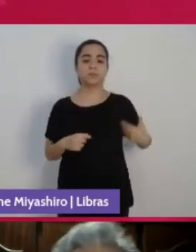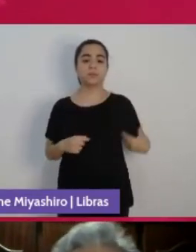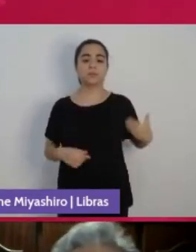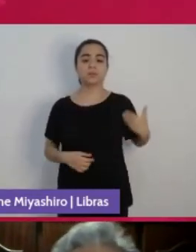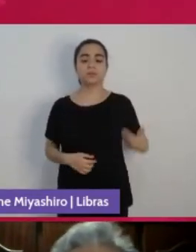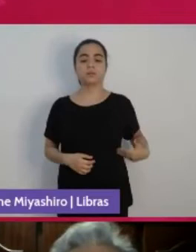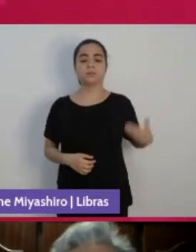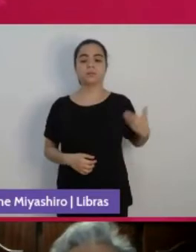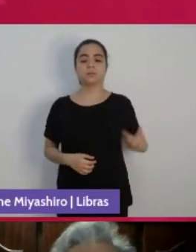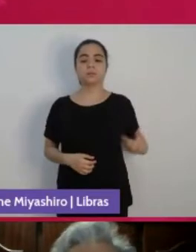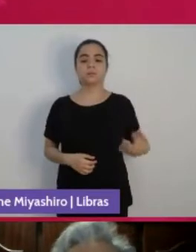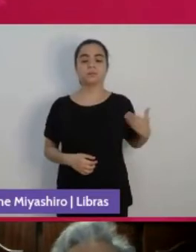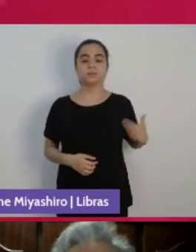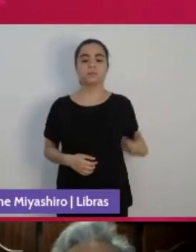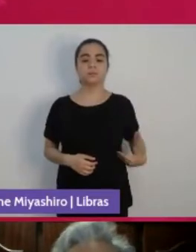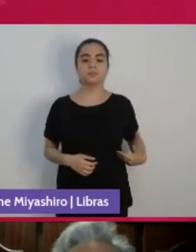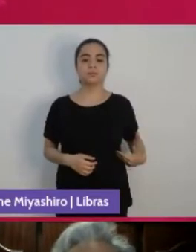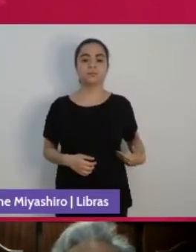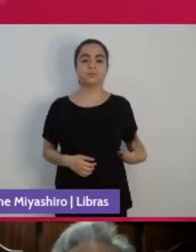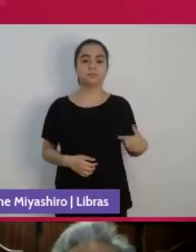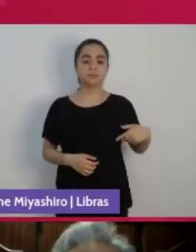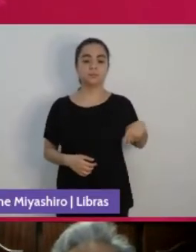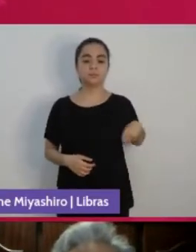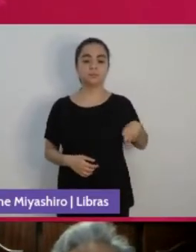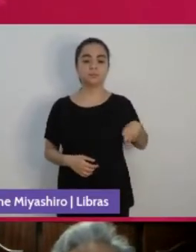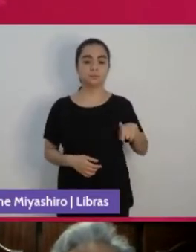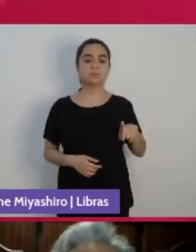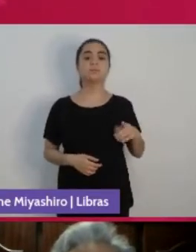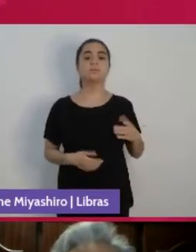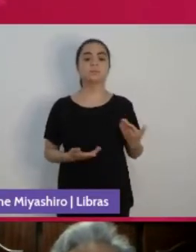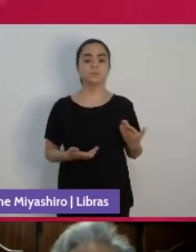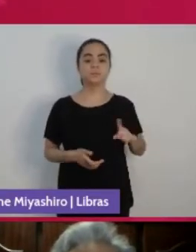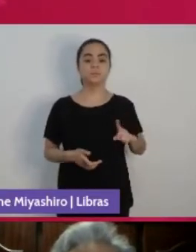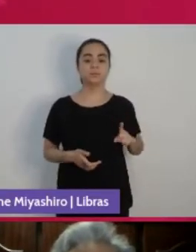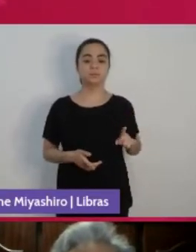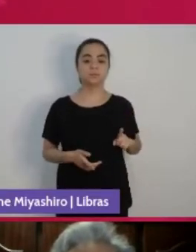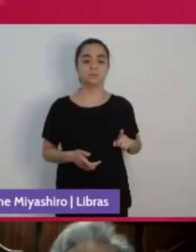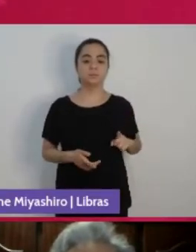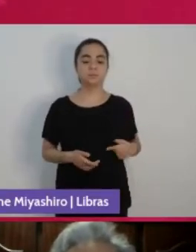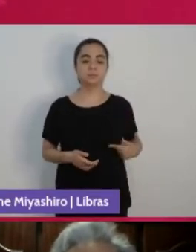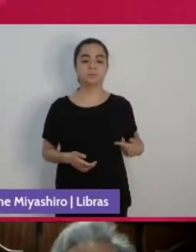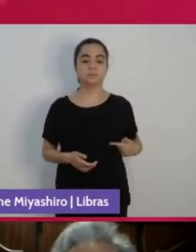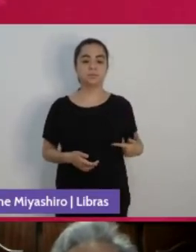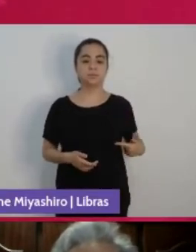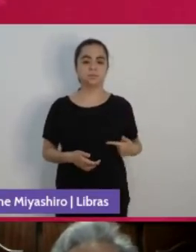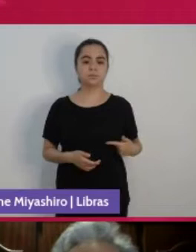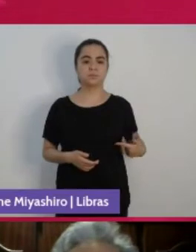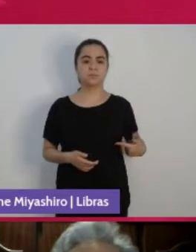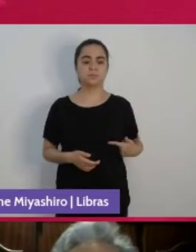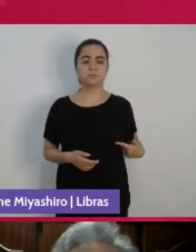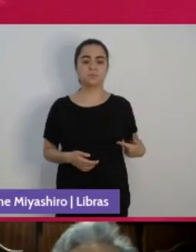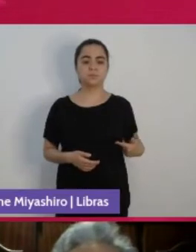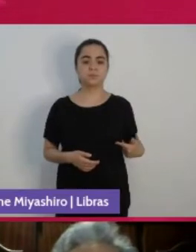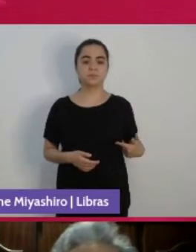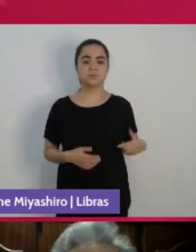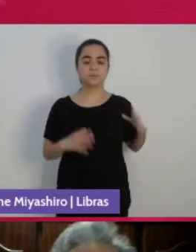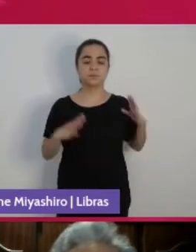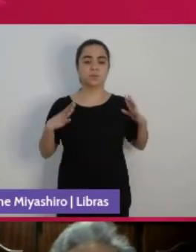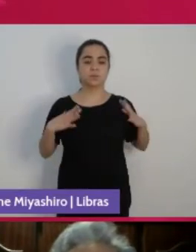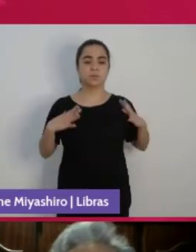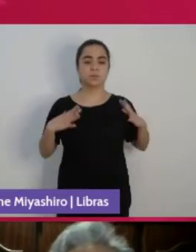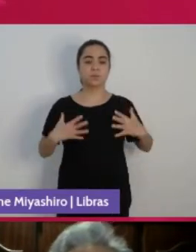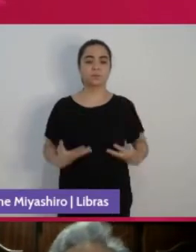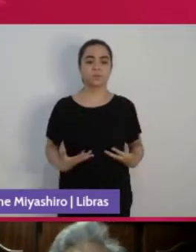peitoral, olha então o mamilo aqui. Tem só esse pedacinho da região medial e tudo isso da